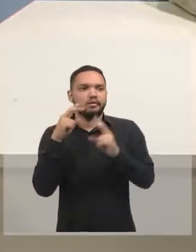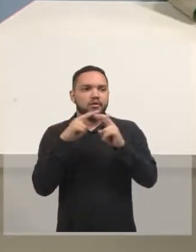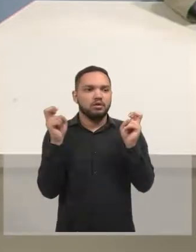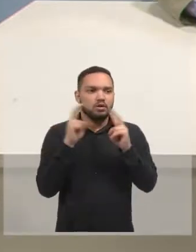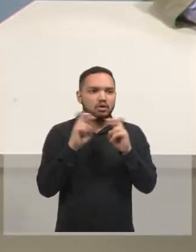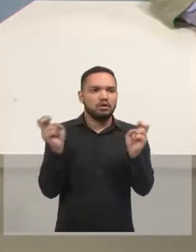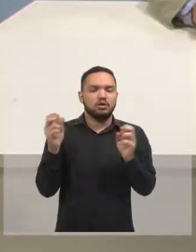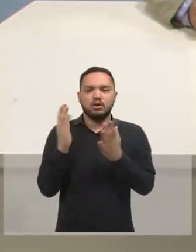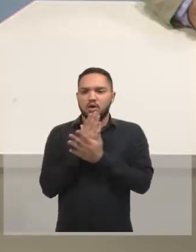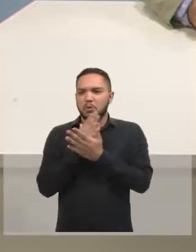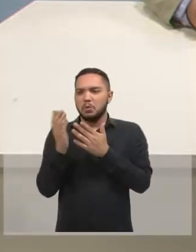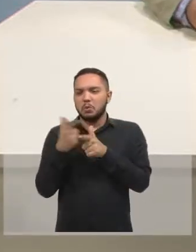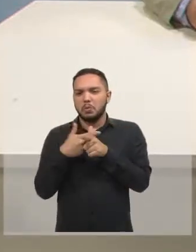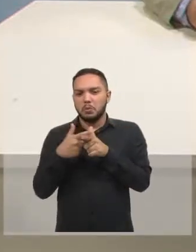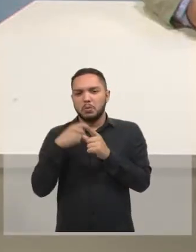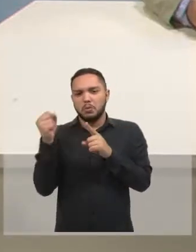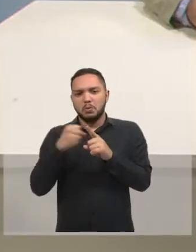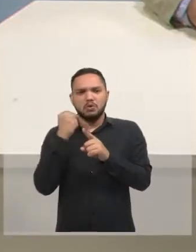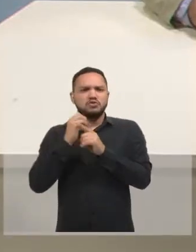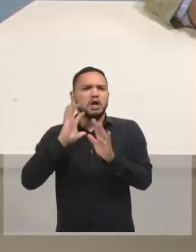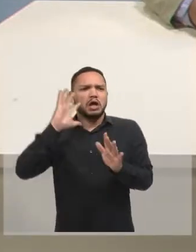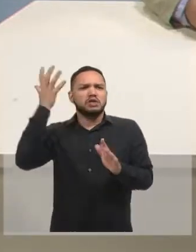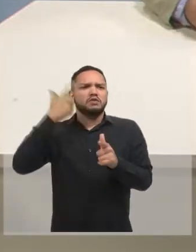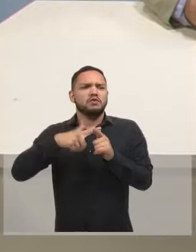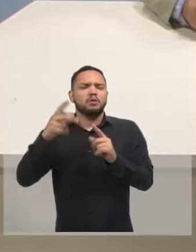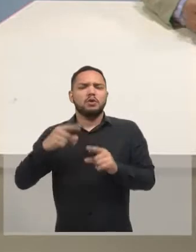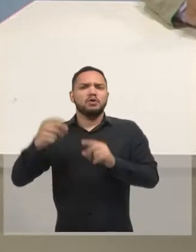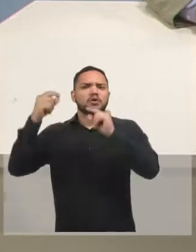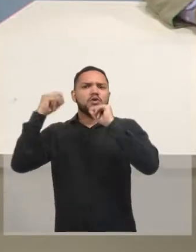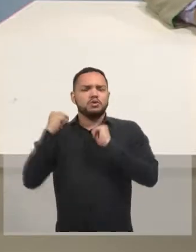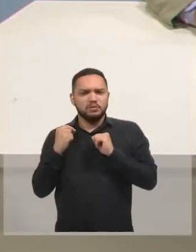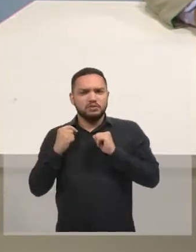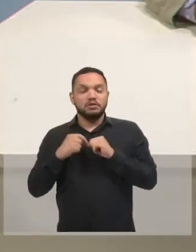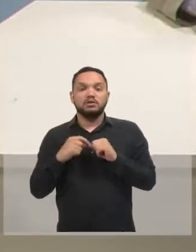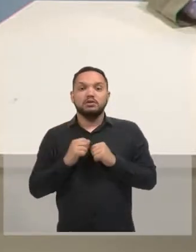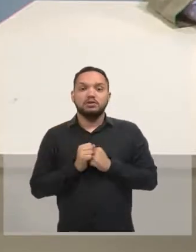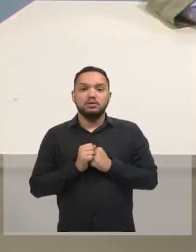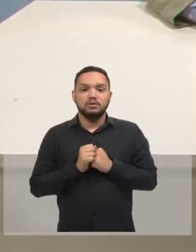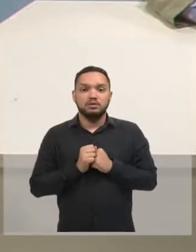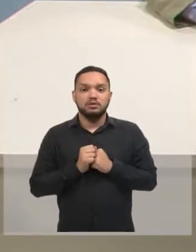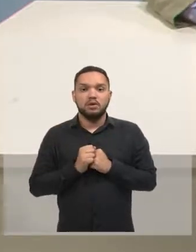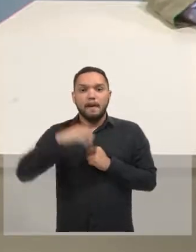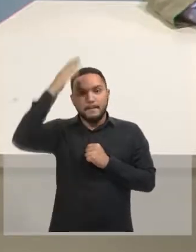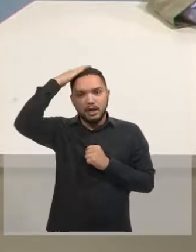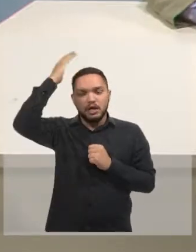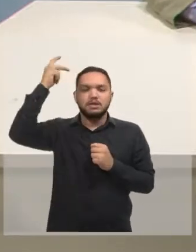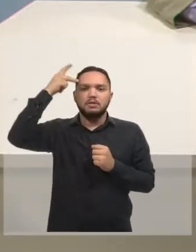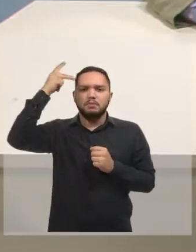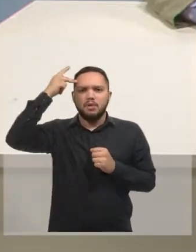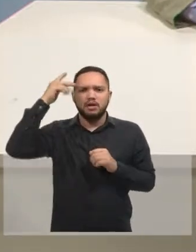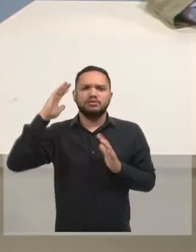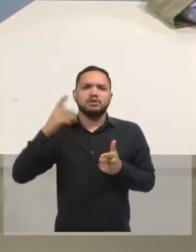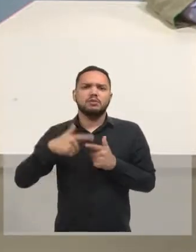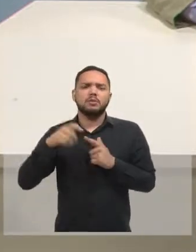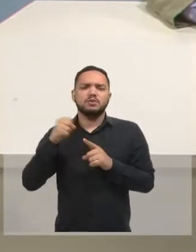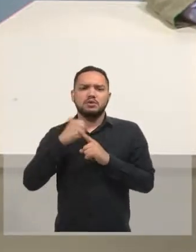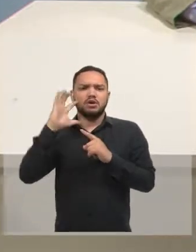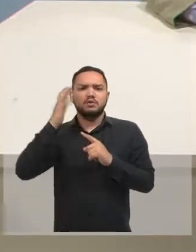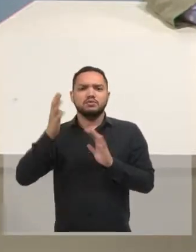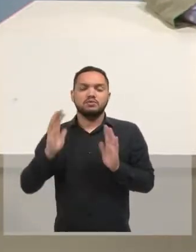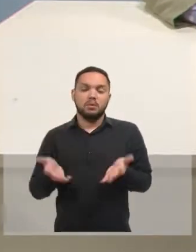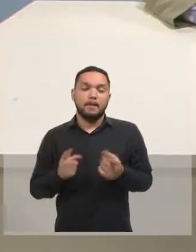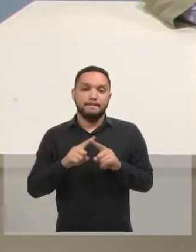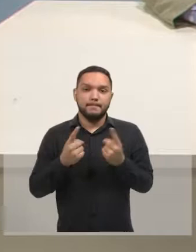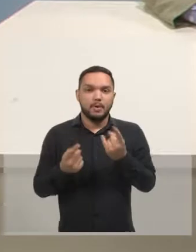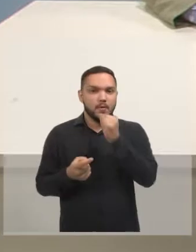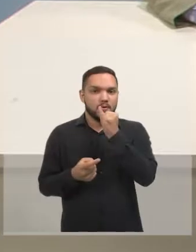Santa Catarina, onde alguns problemas sociais já foram resolvidos. Pode até botar mesmo Paraná e São Paulo. Mas, por exemplo, você não